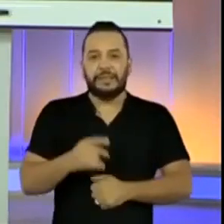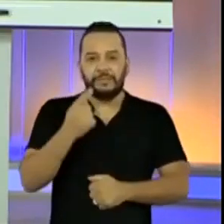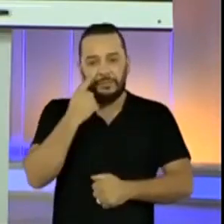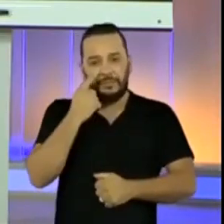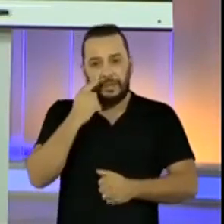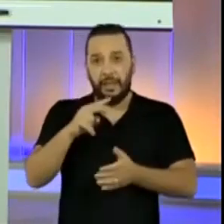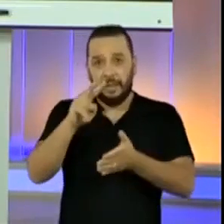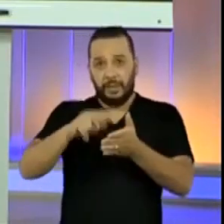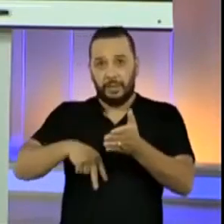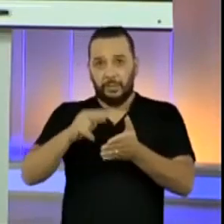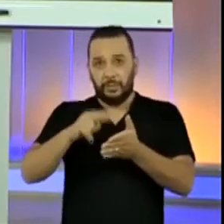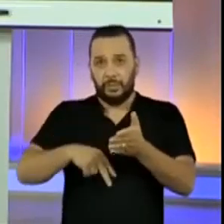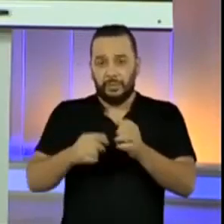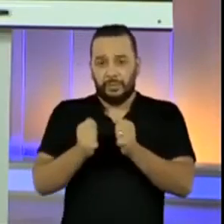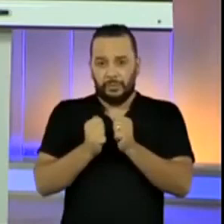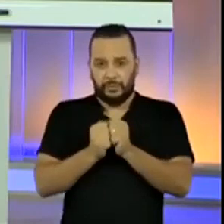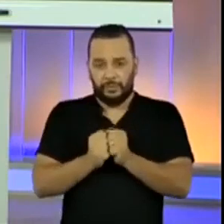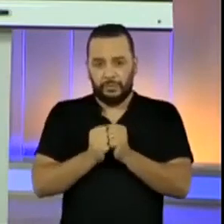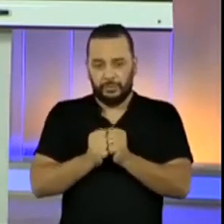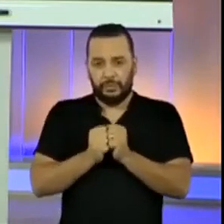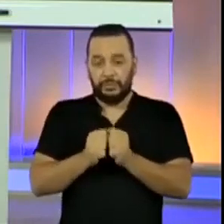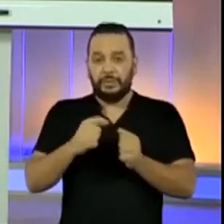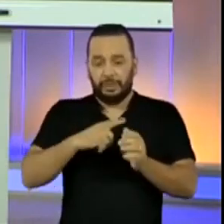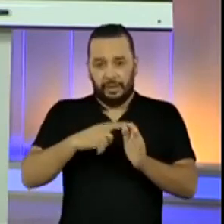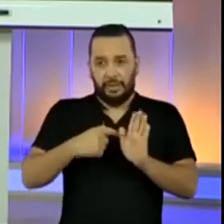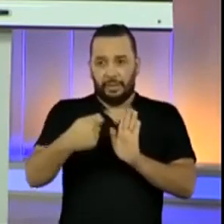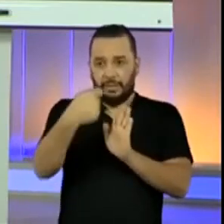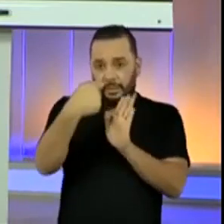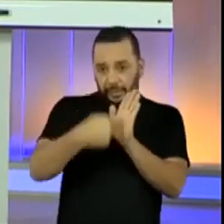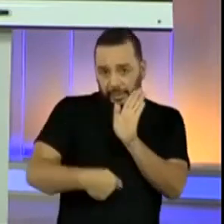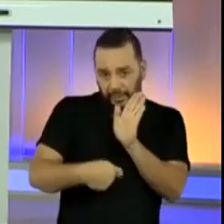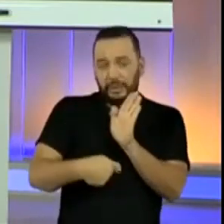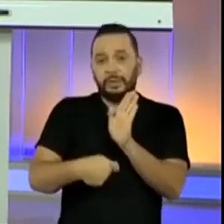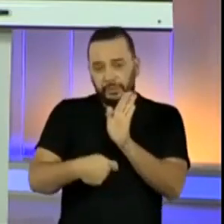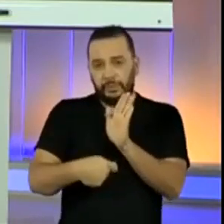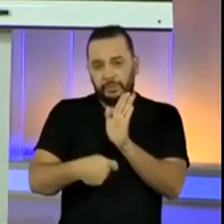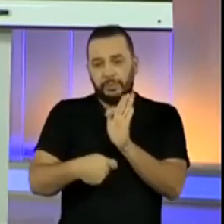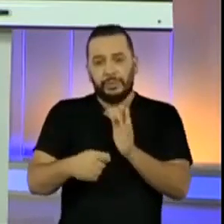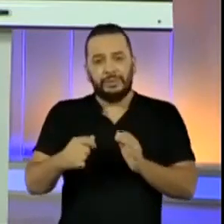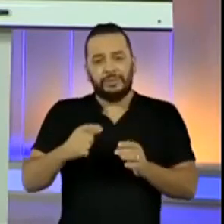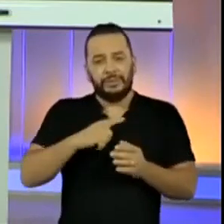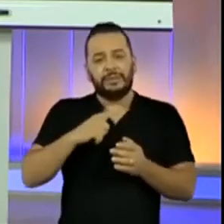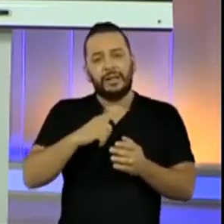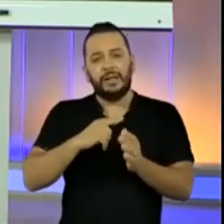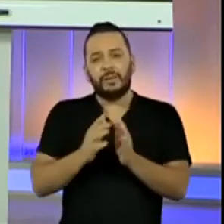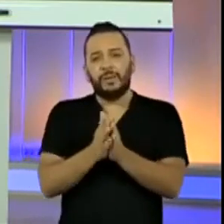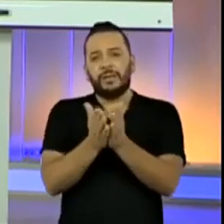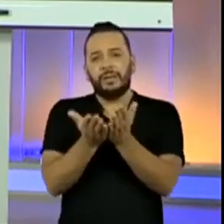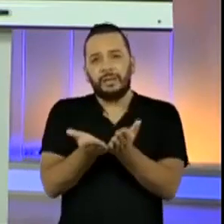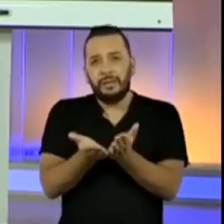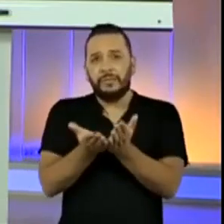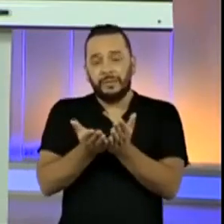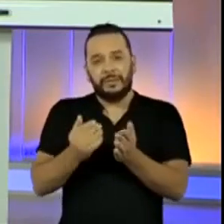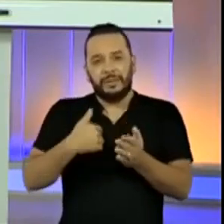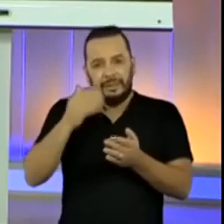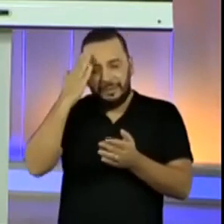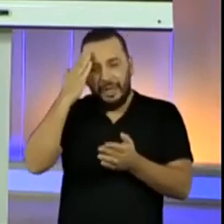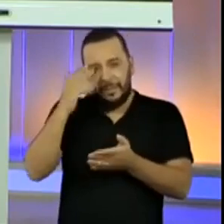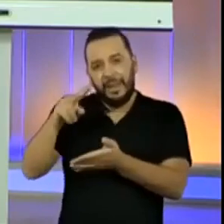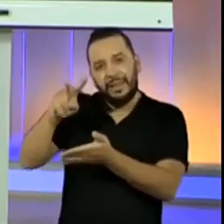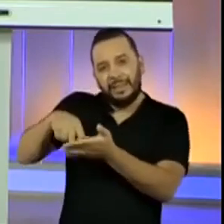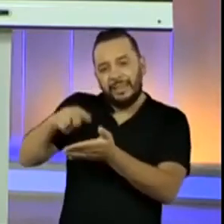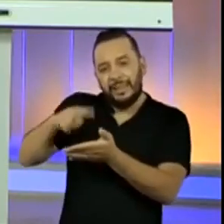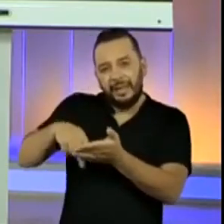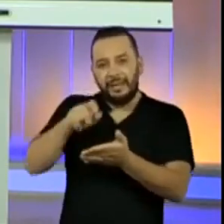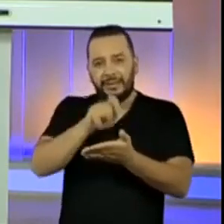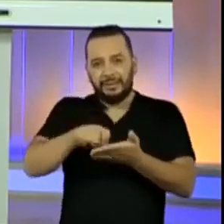leitura aí comigo, alunos. Esse texto é um texto que foi retirado daquele livro de textos do Ler e Escrever, aquele da capinha